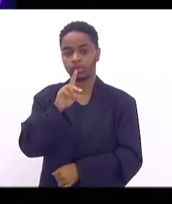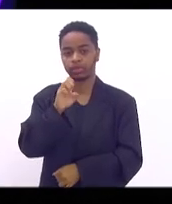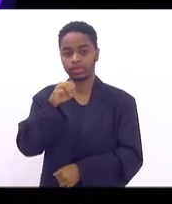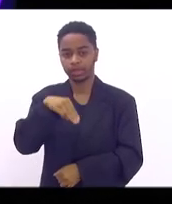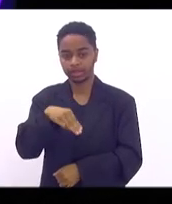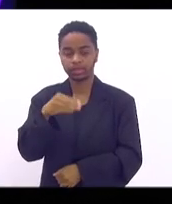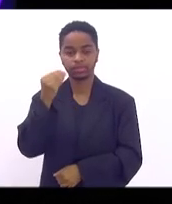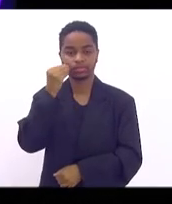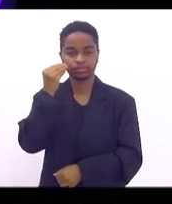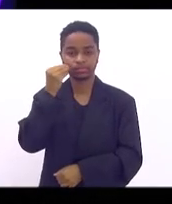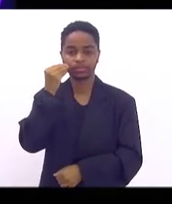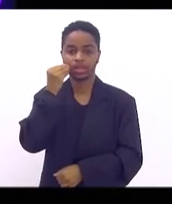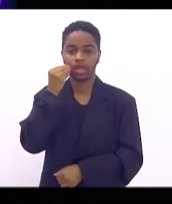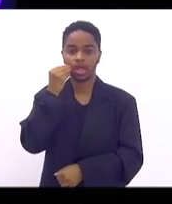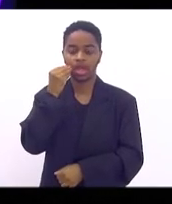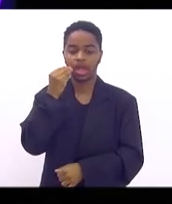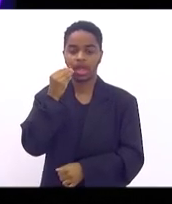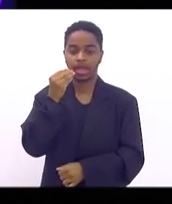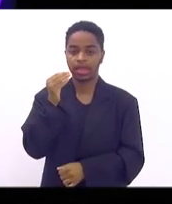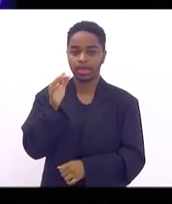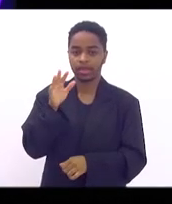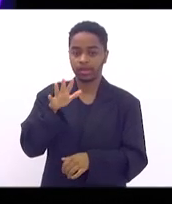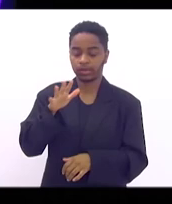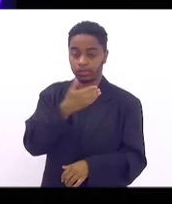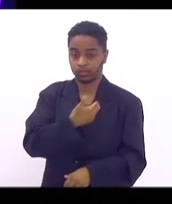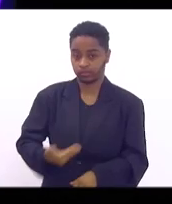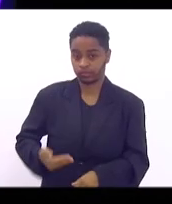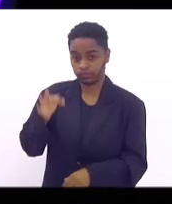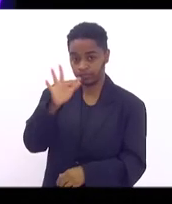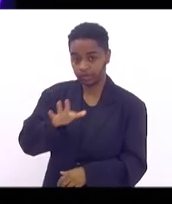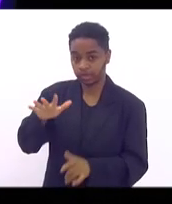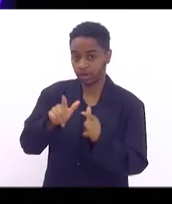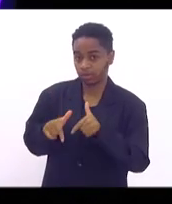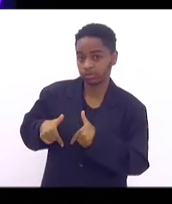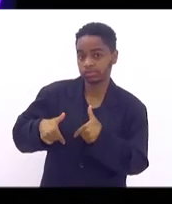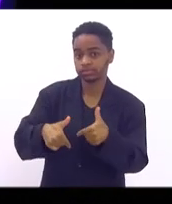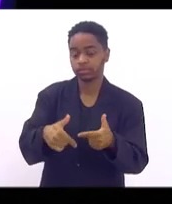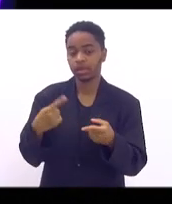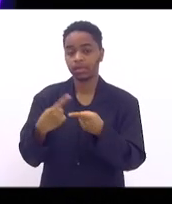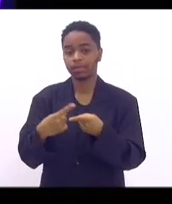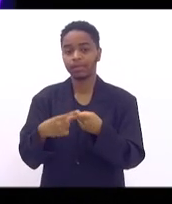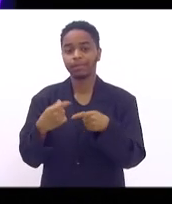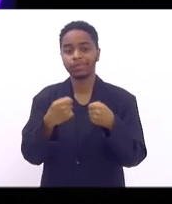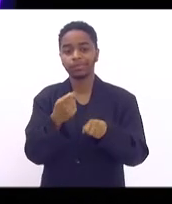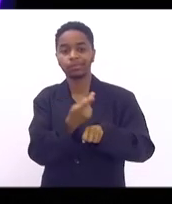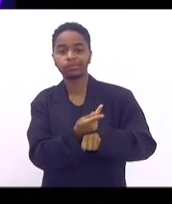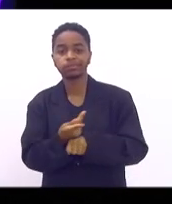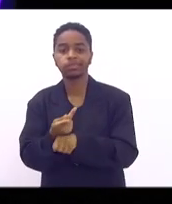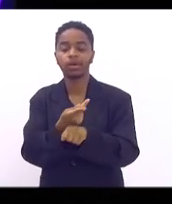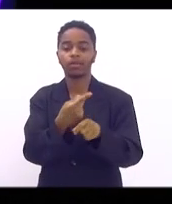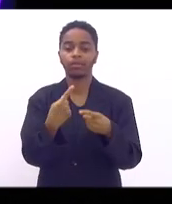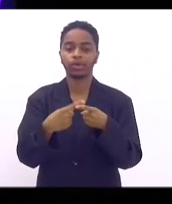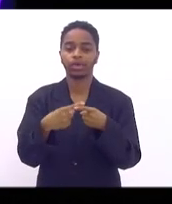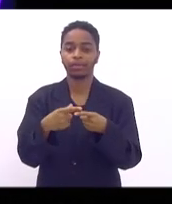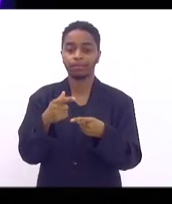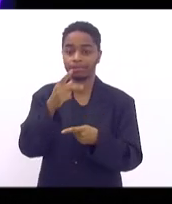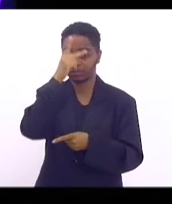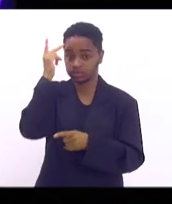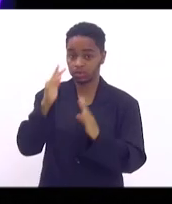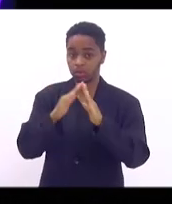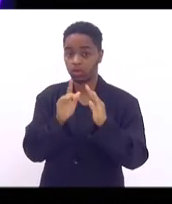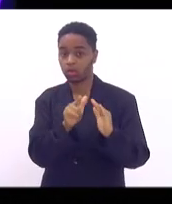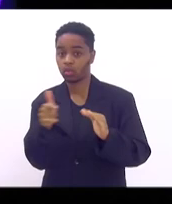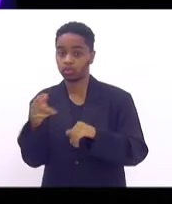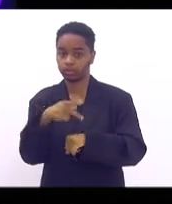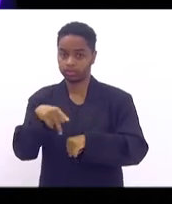ação, para federalizar a investigação, visto que o dispositivo estava em outro país.